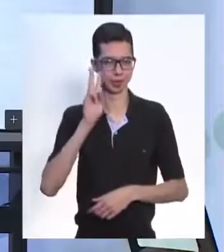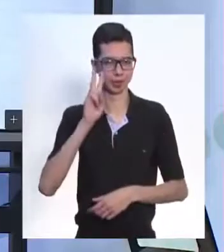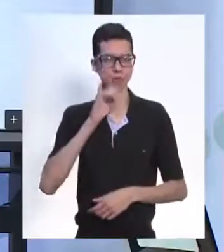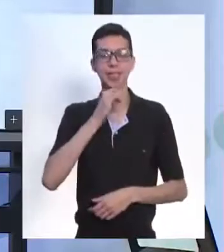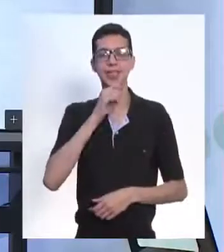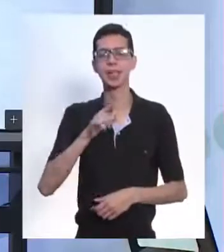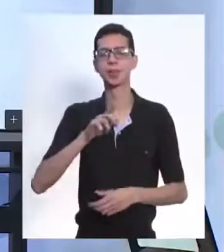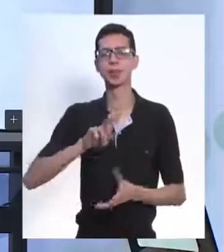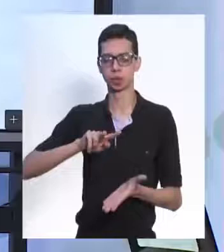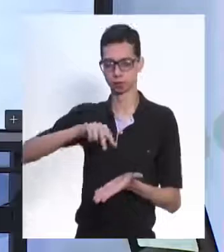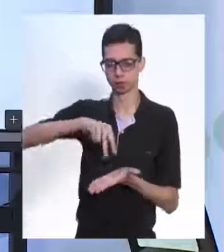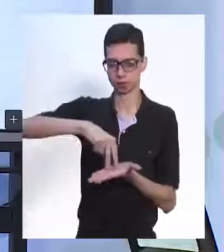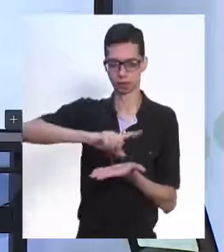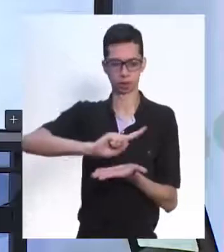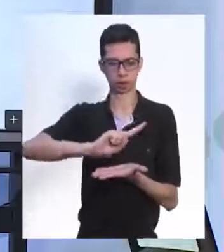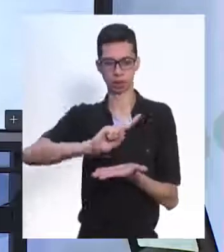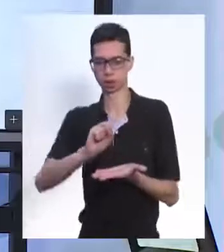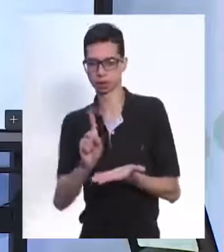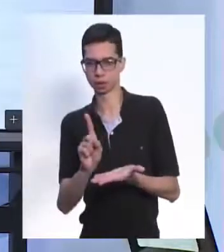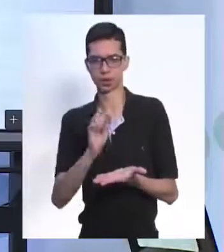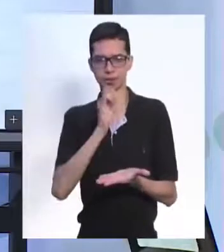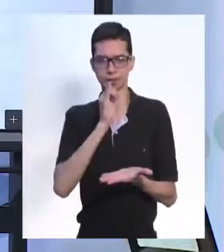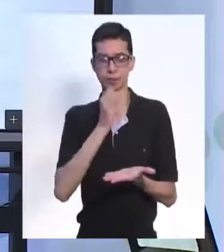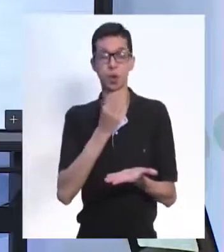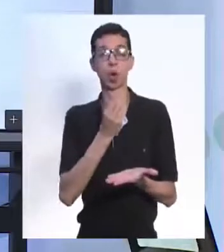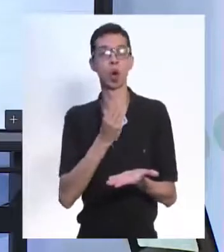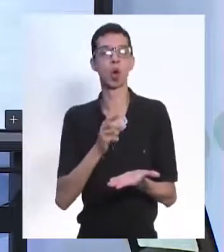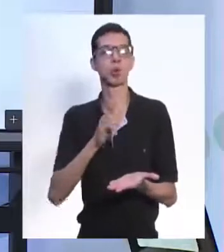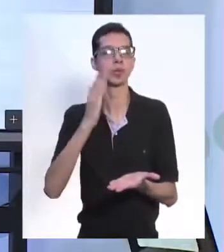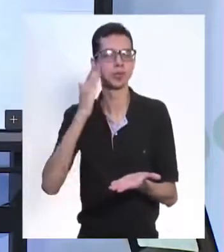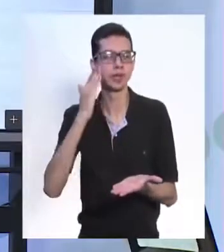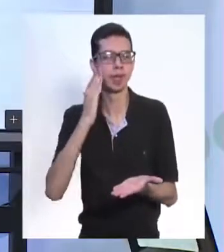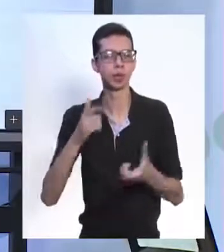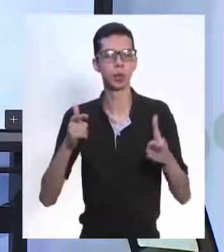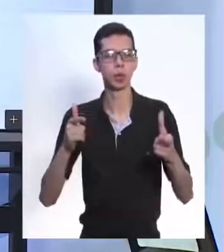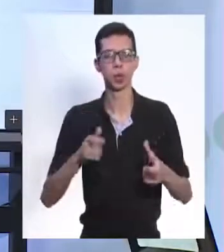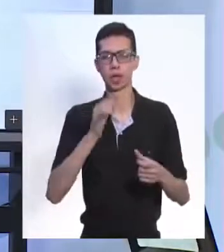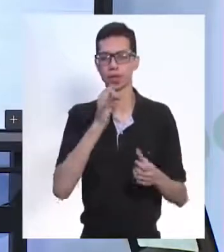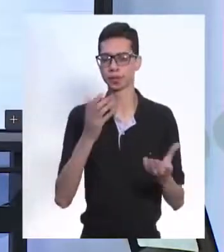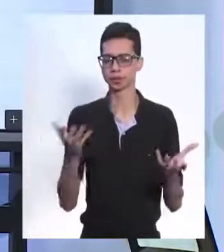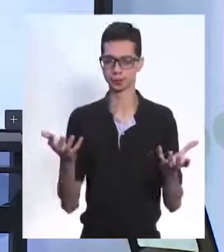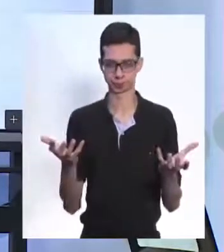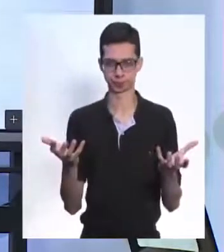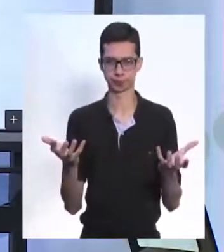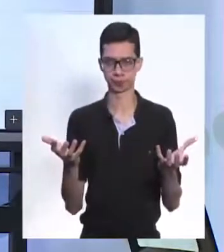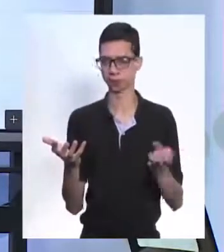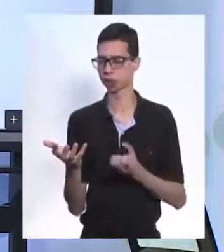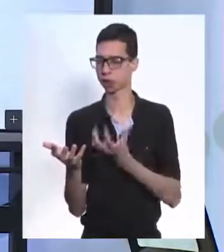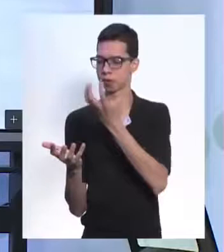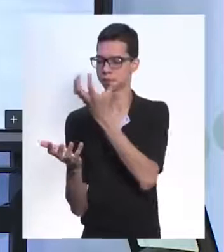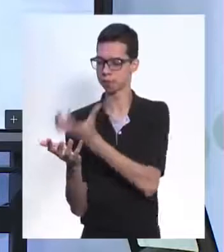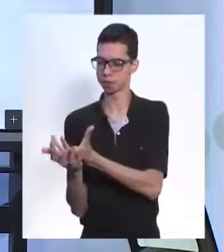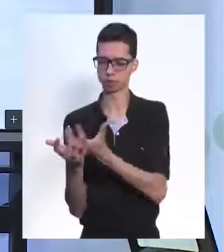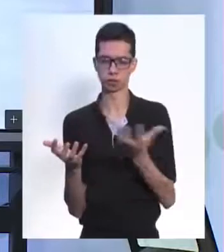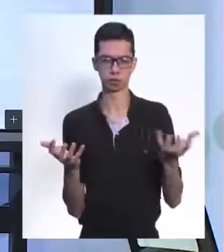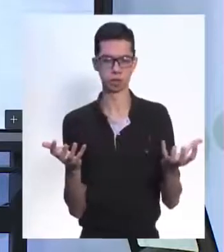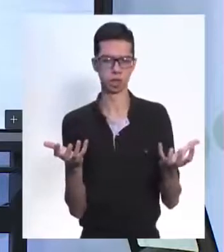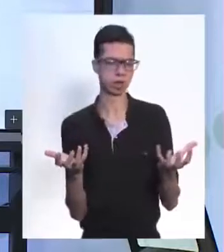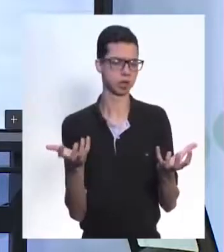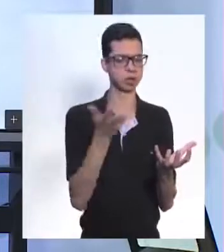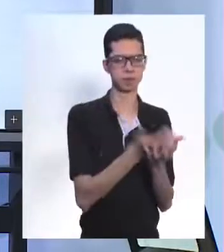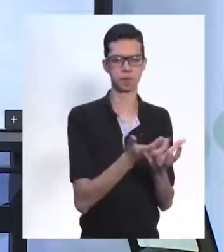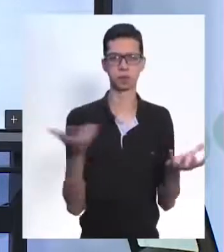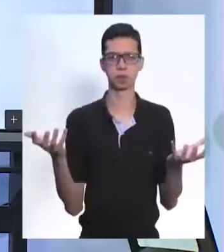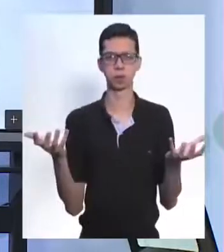você tem que equilibrar. Como eu consigo tirar esse 30? Dividindo por 30. Então, aqui, ó, eu quero sumir